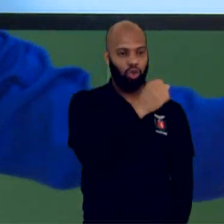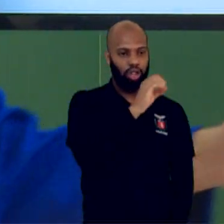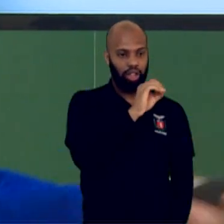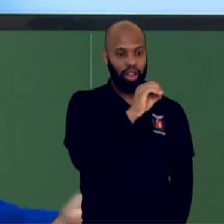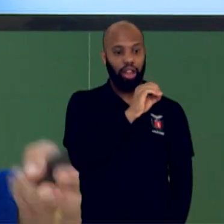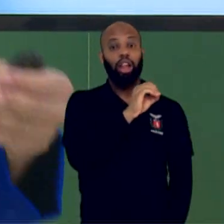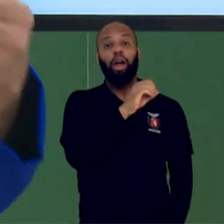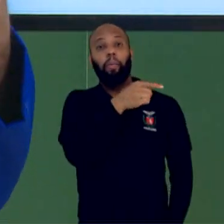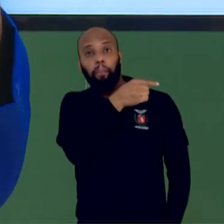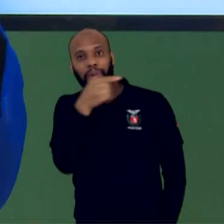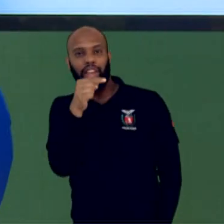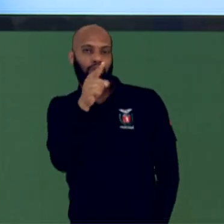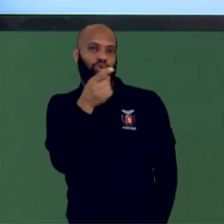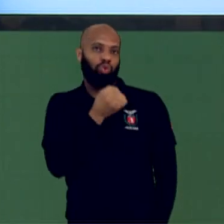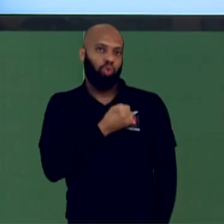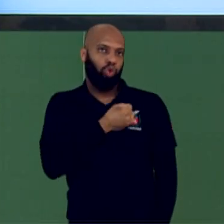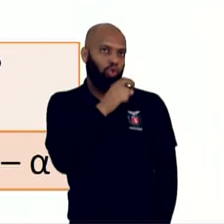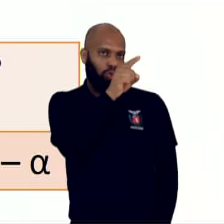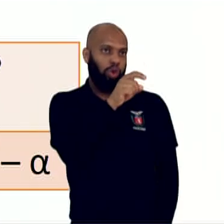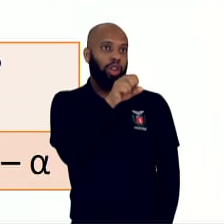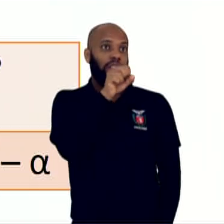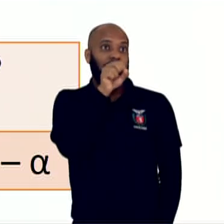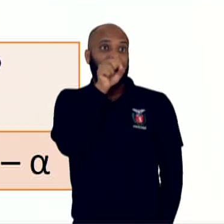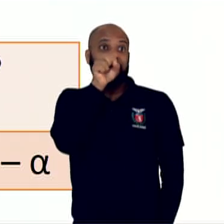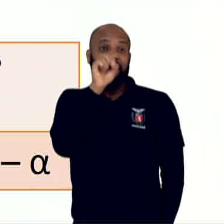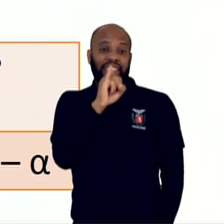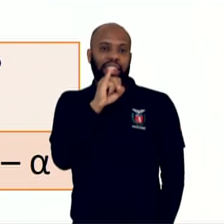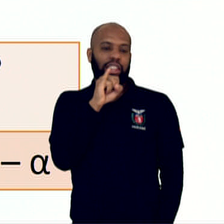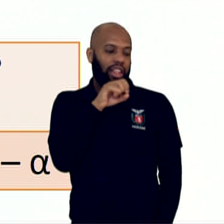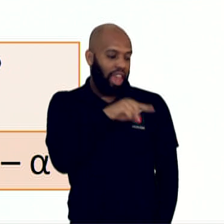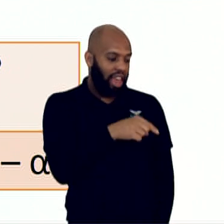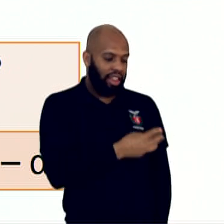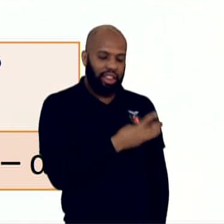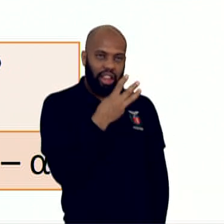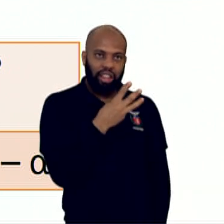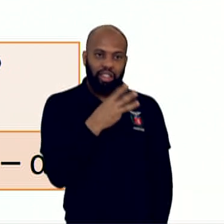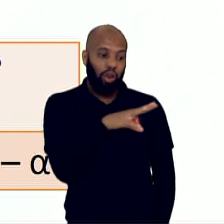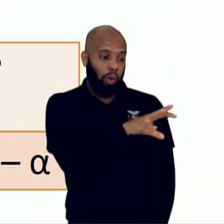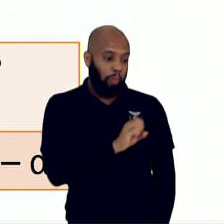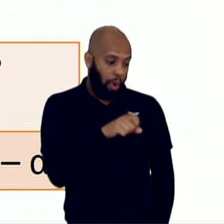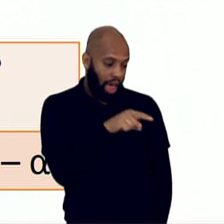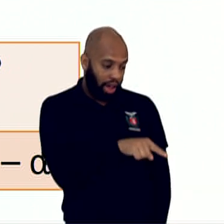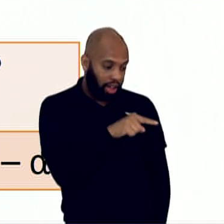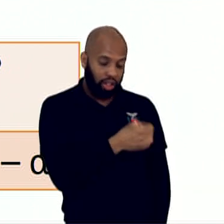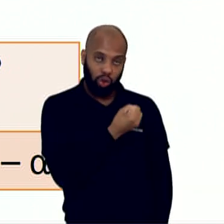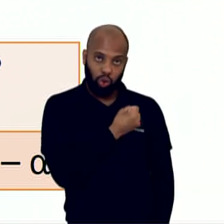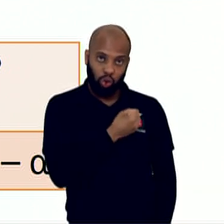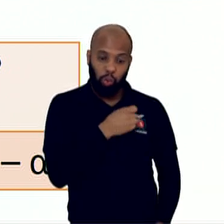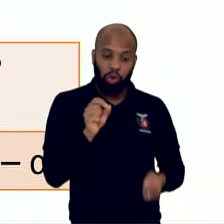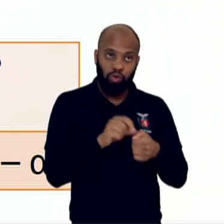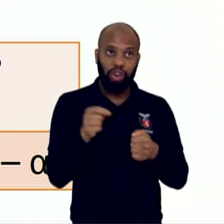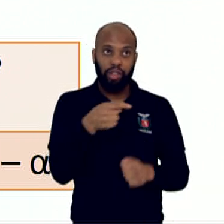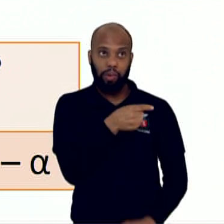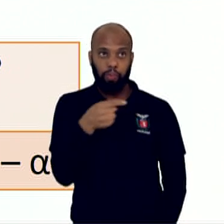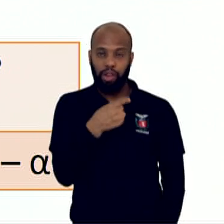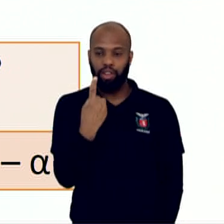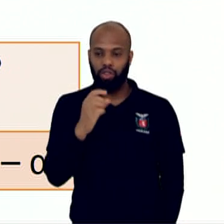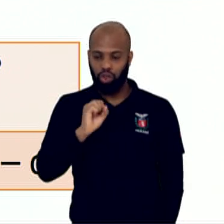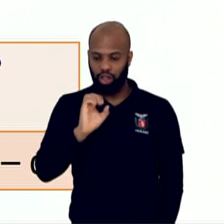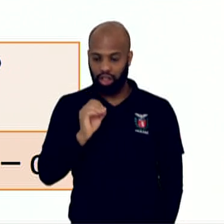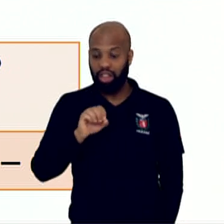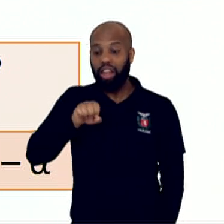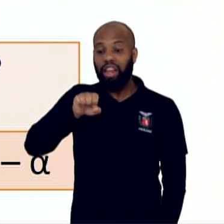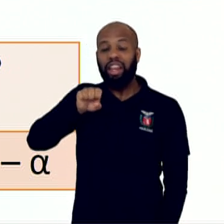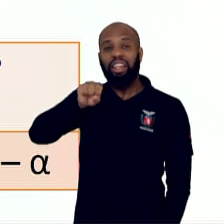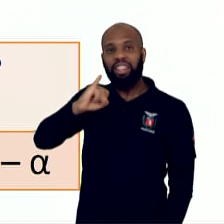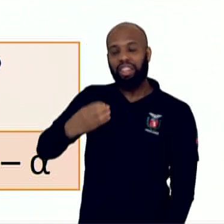terceiro, eu uso o próprio arco e diminuo, subtraio 180 graus. E se ele for do quarto, eu diminuo, né, eu subtraio